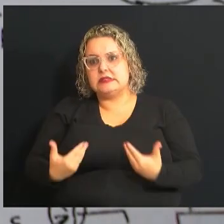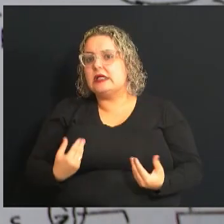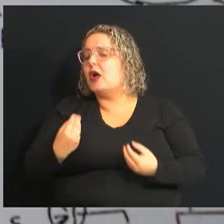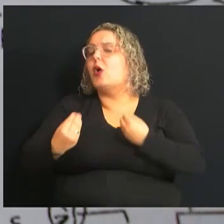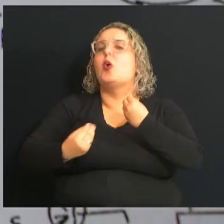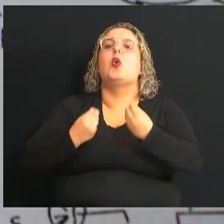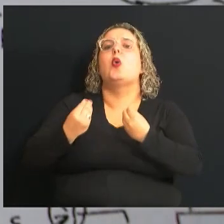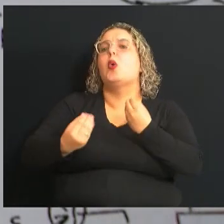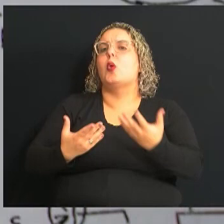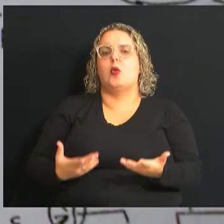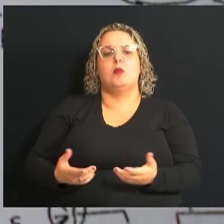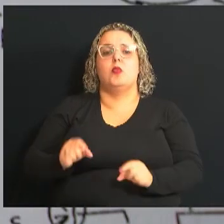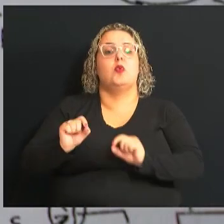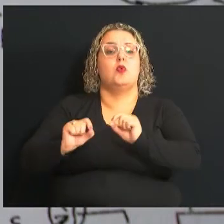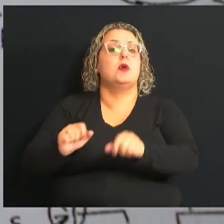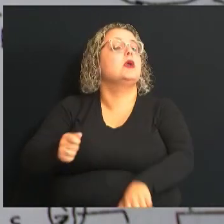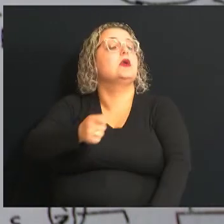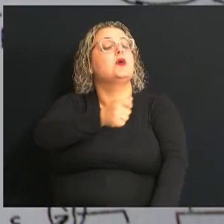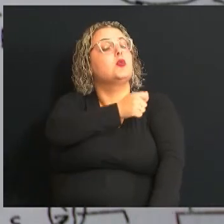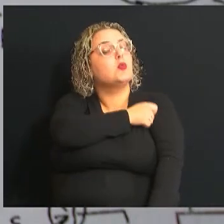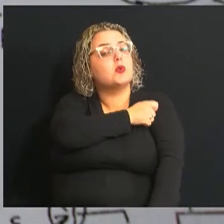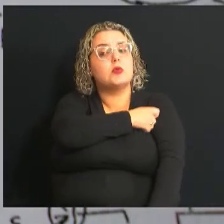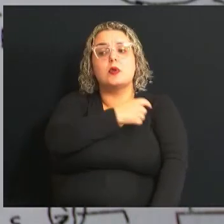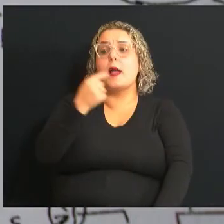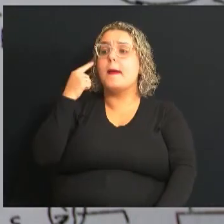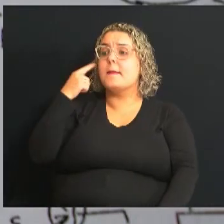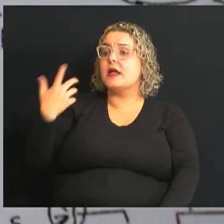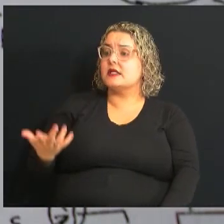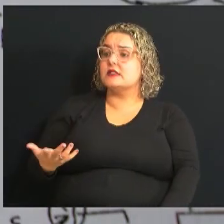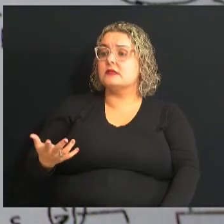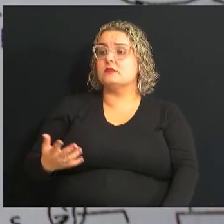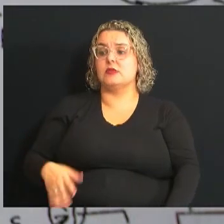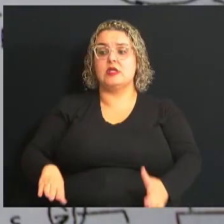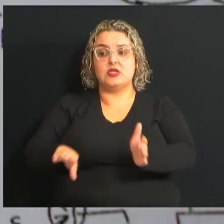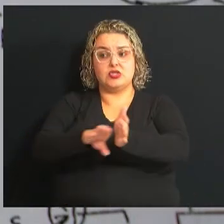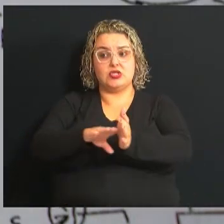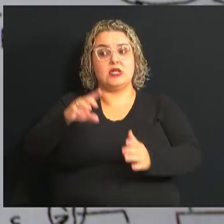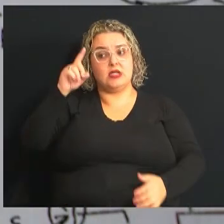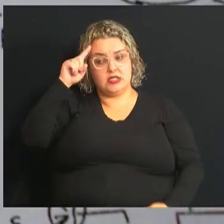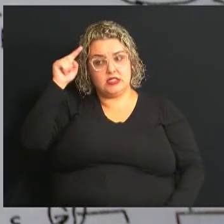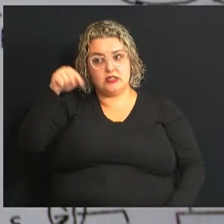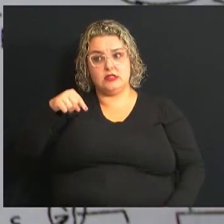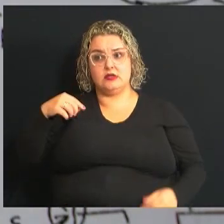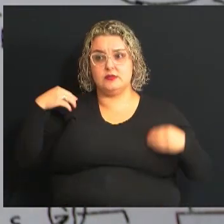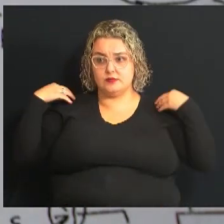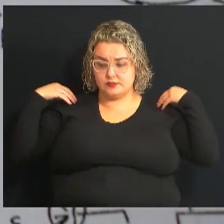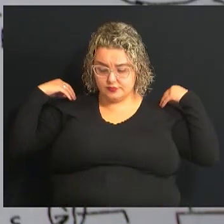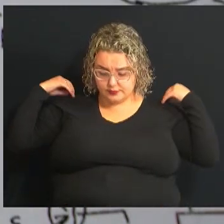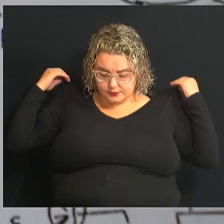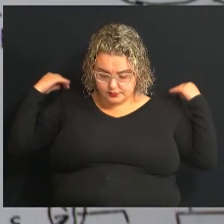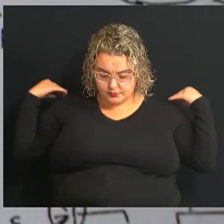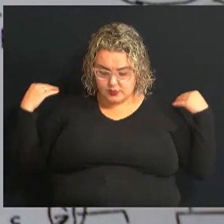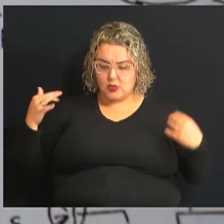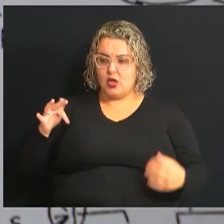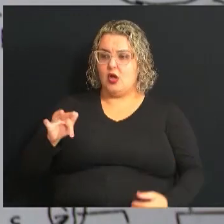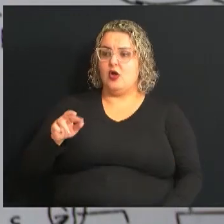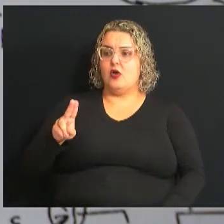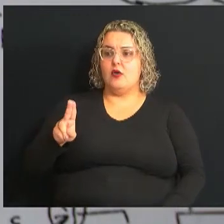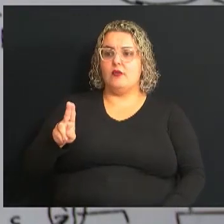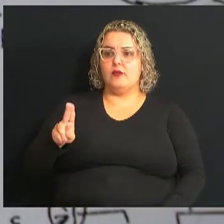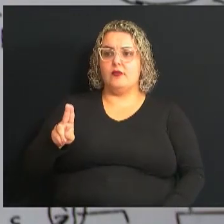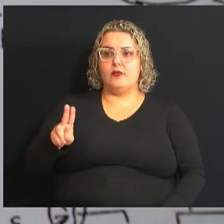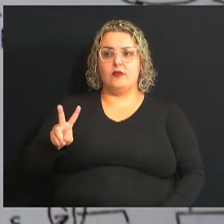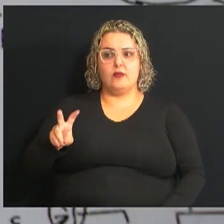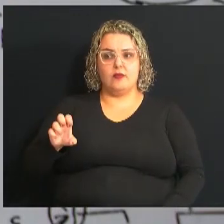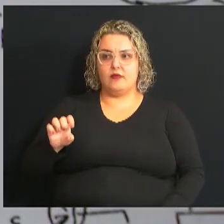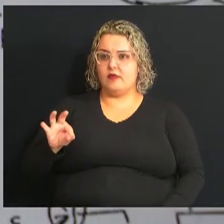que o estudante pode aí estar pensando para chegar nesse dia? FUVEST é um vestibular que não pesa muito em